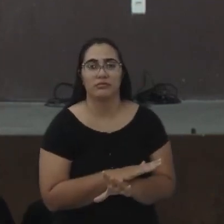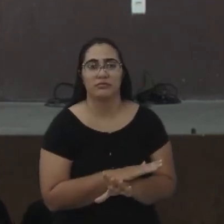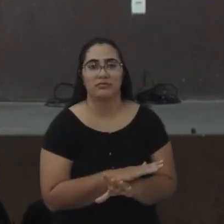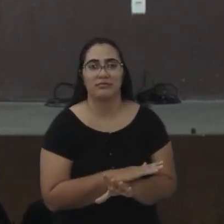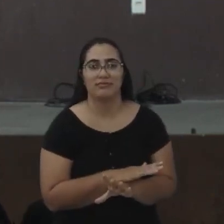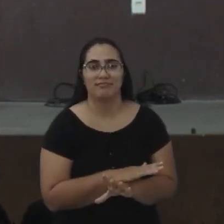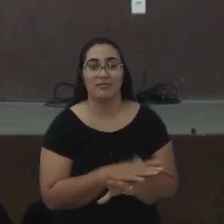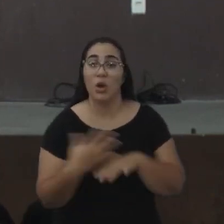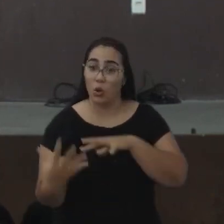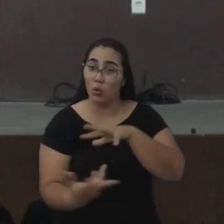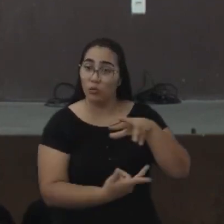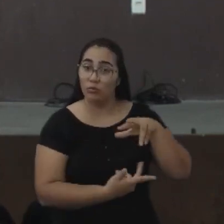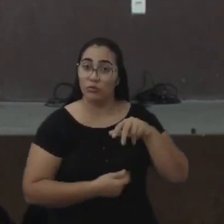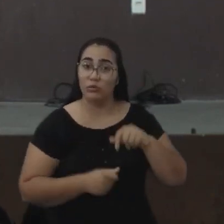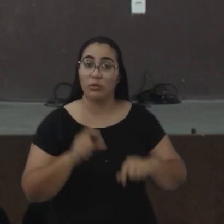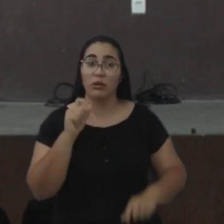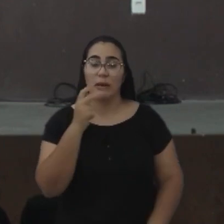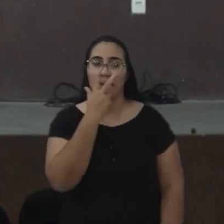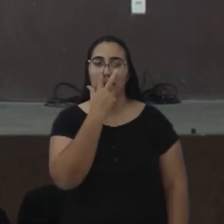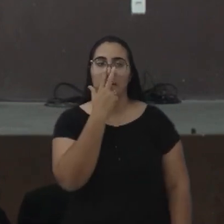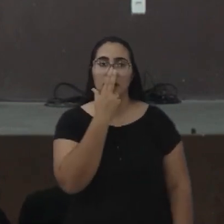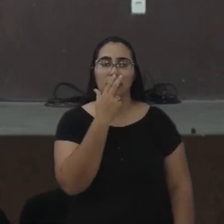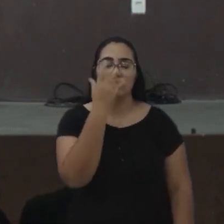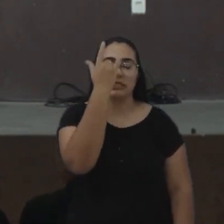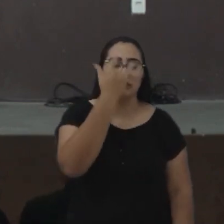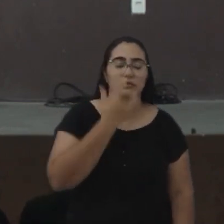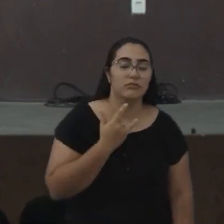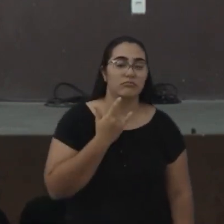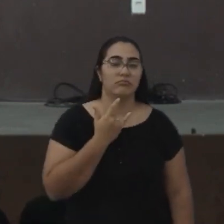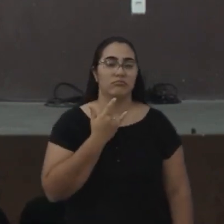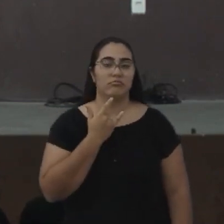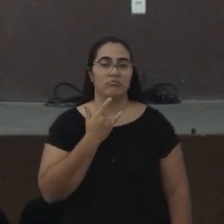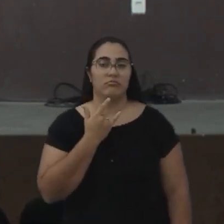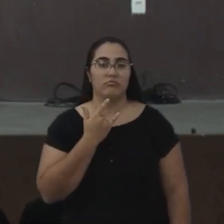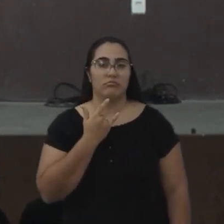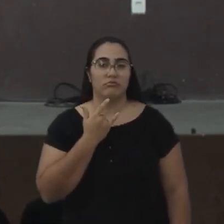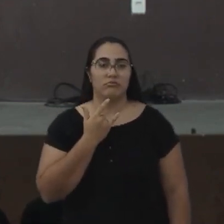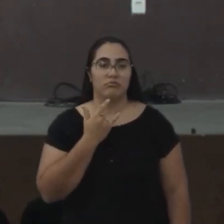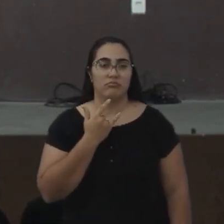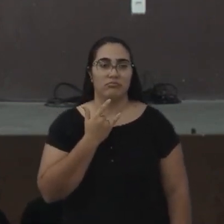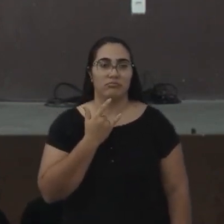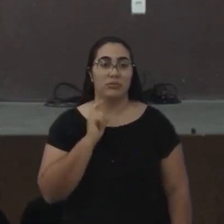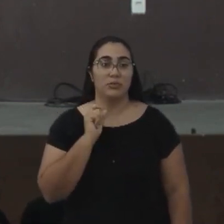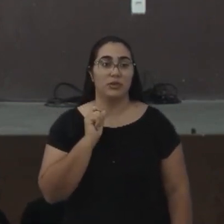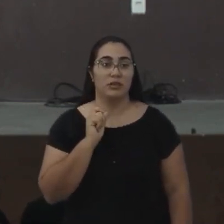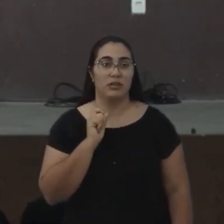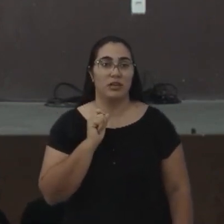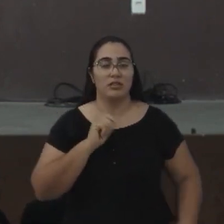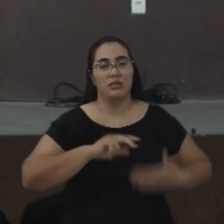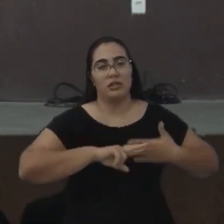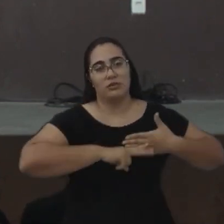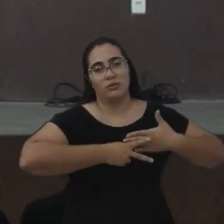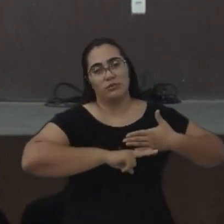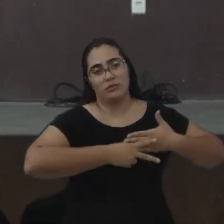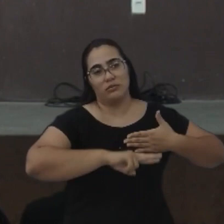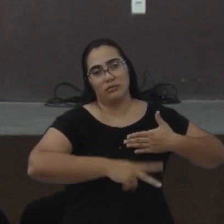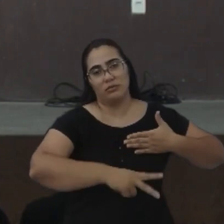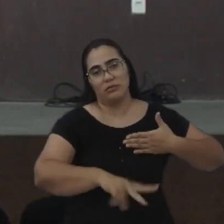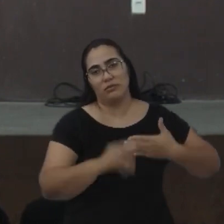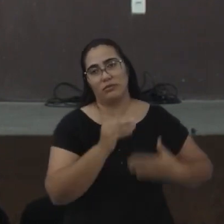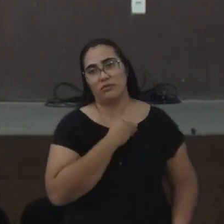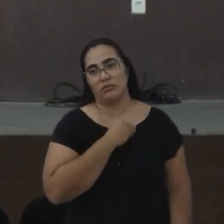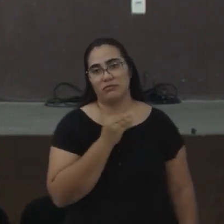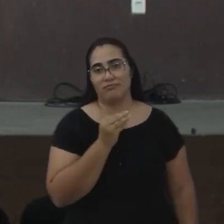O mundo, irmãos, está cego aos efeitos danosos de suas escolhas